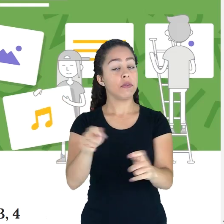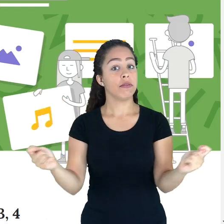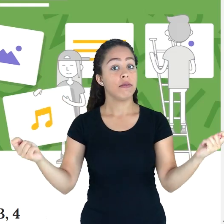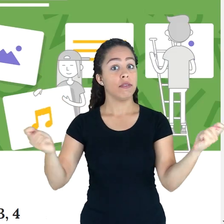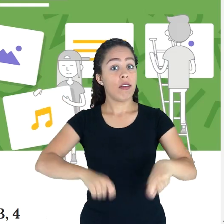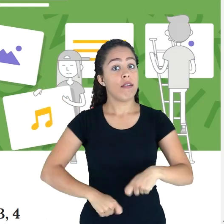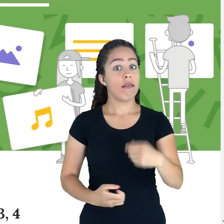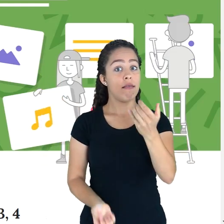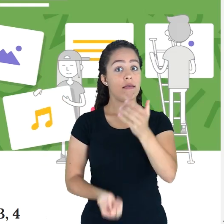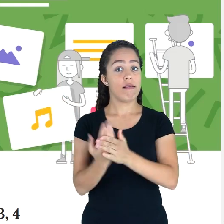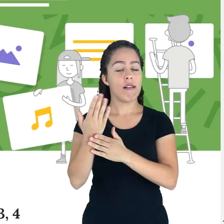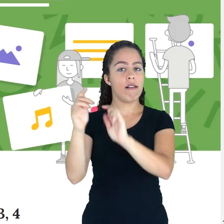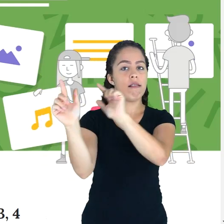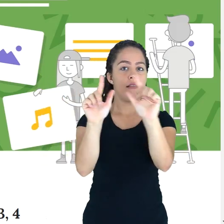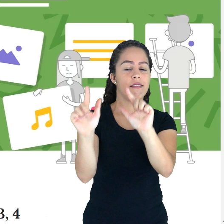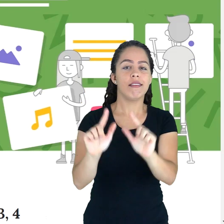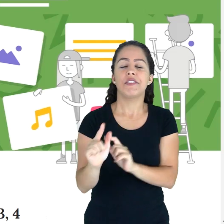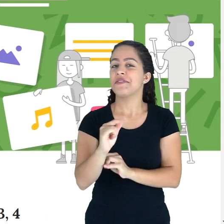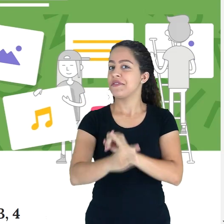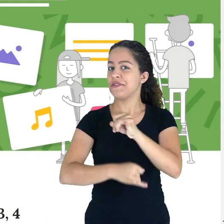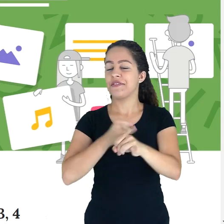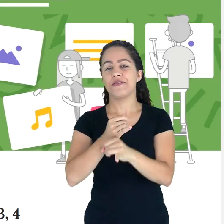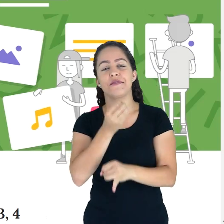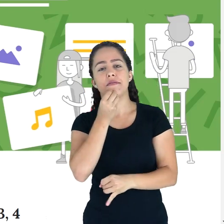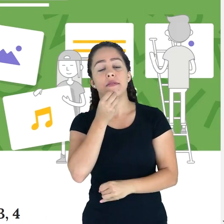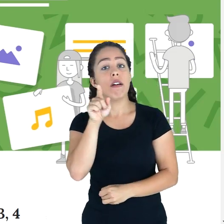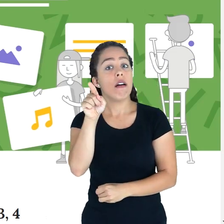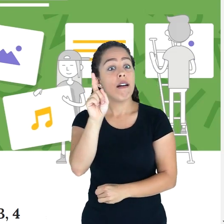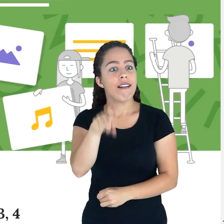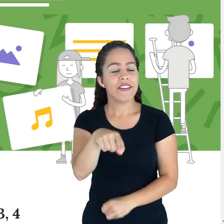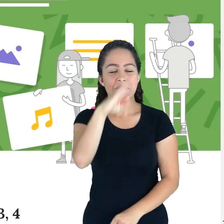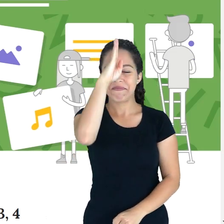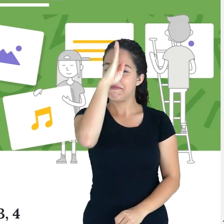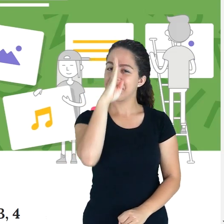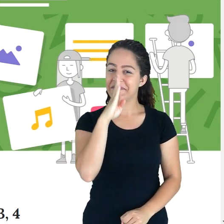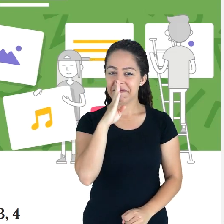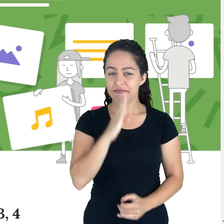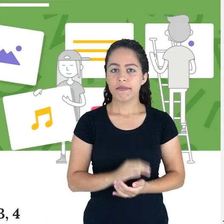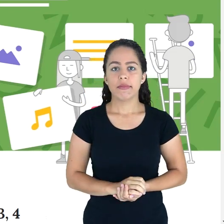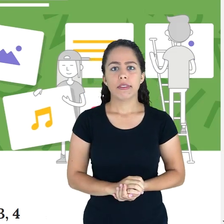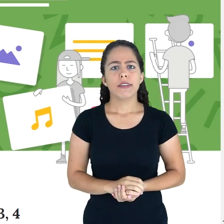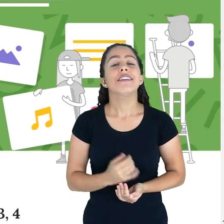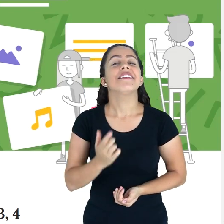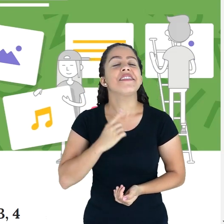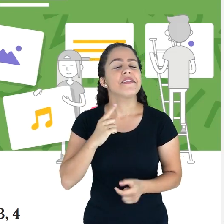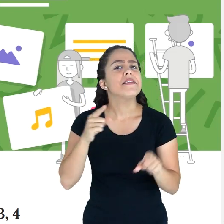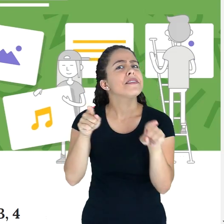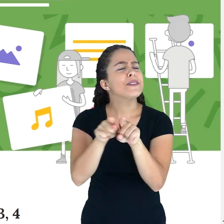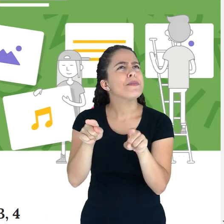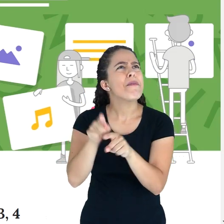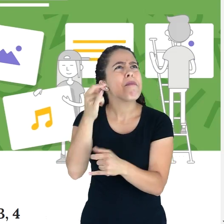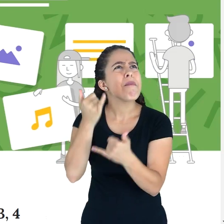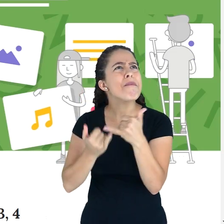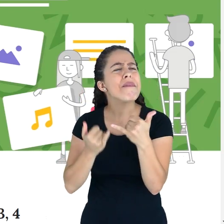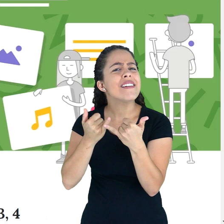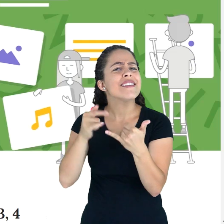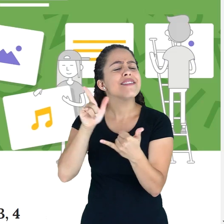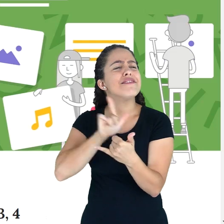mural virtual. Então, assim como a gente tem um mural físico, onde a gente prega